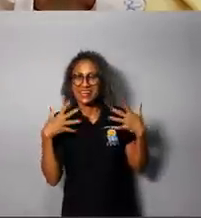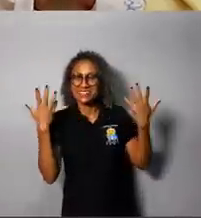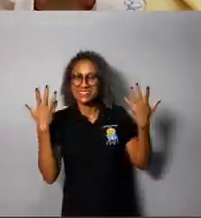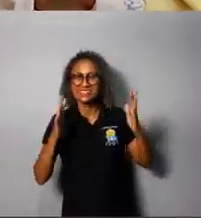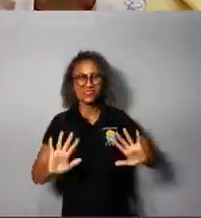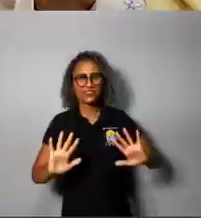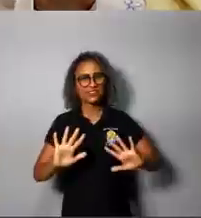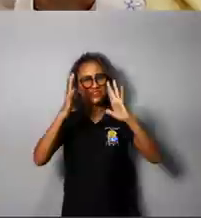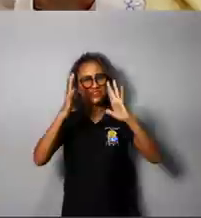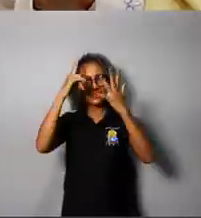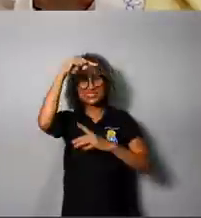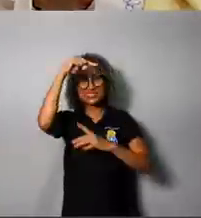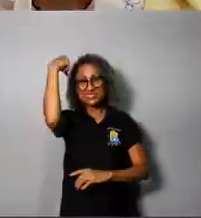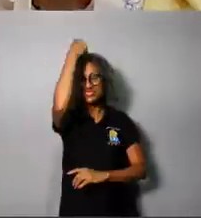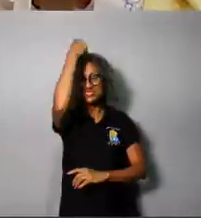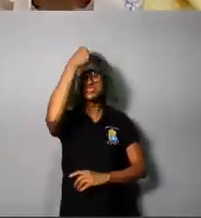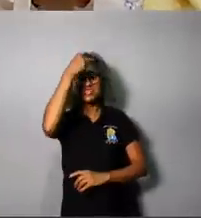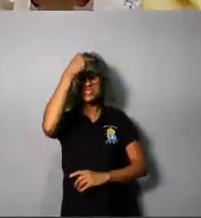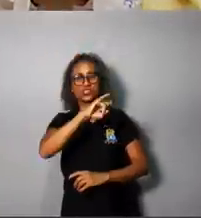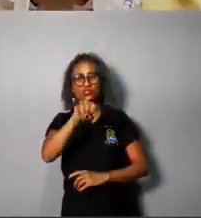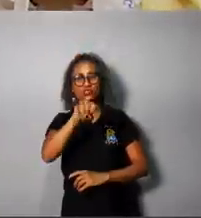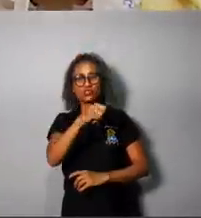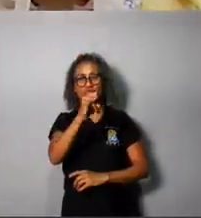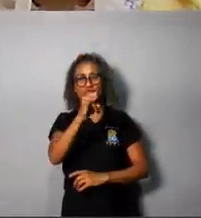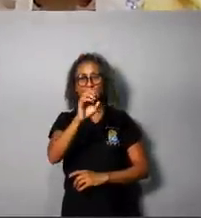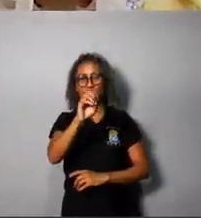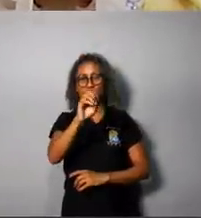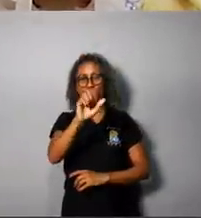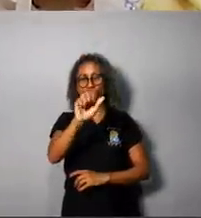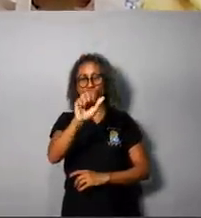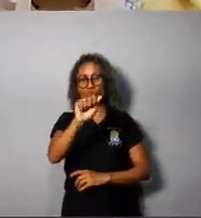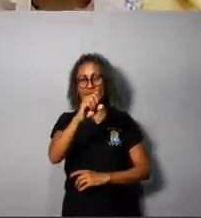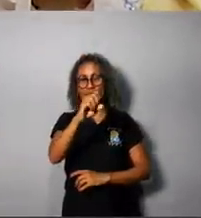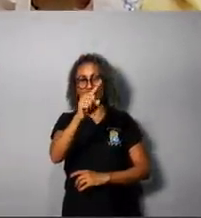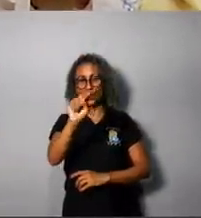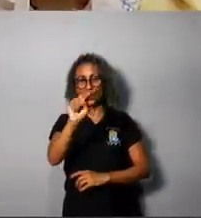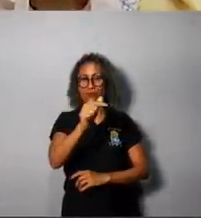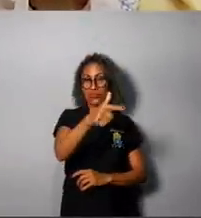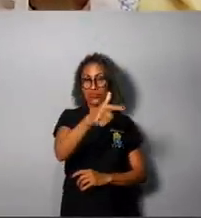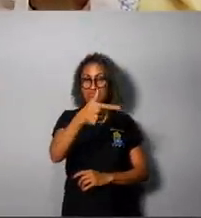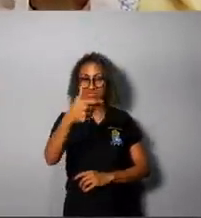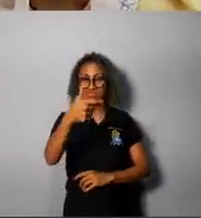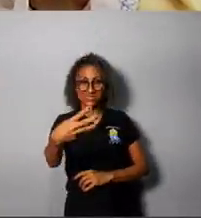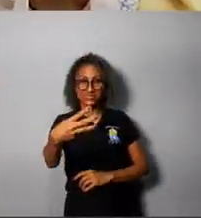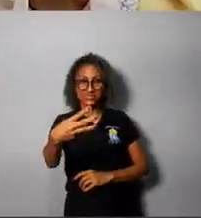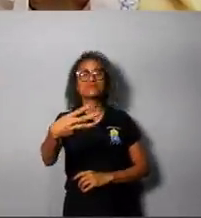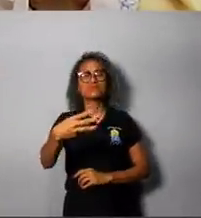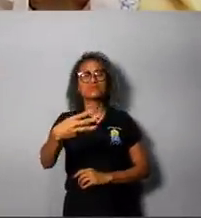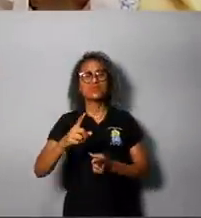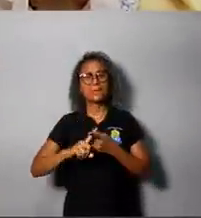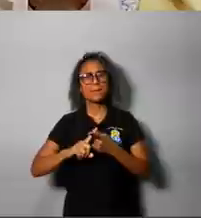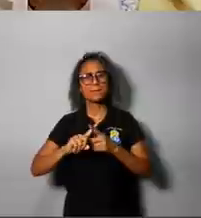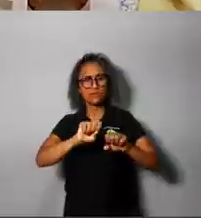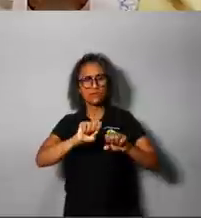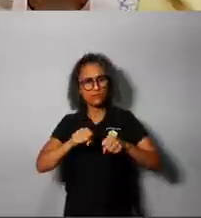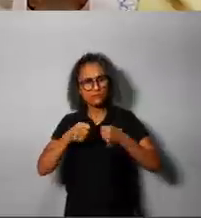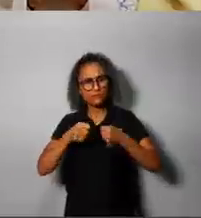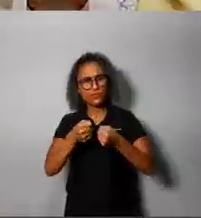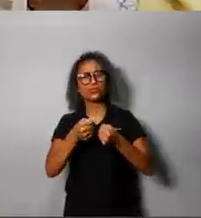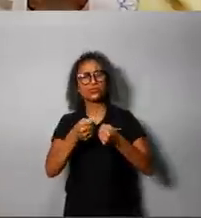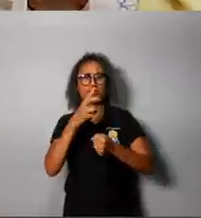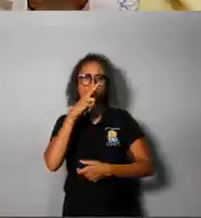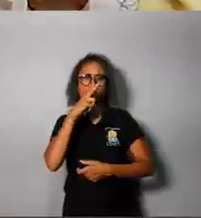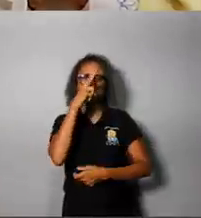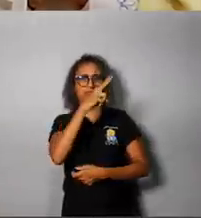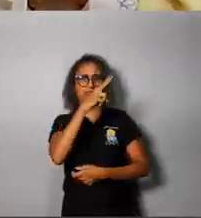23 e fortaleceis a vossa Igreja com o exemplo de sua vida, o ensinamento